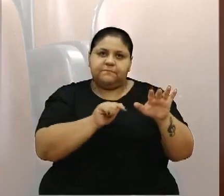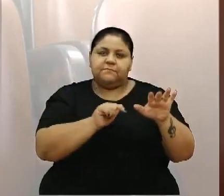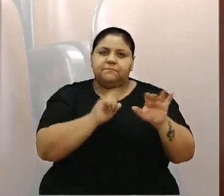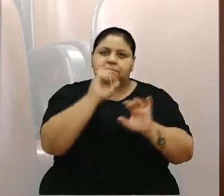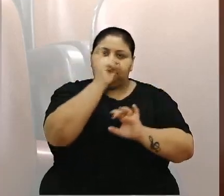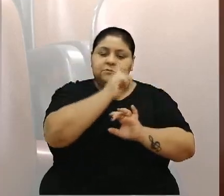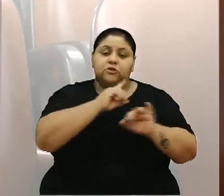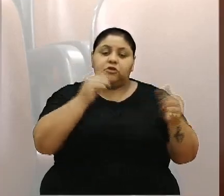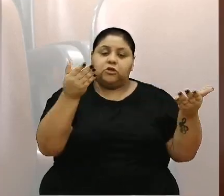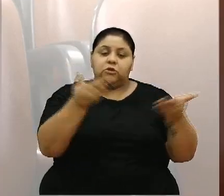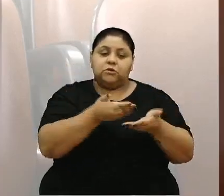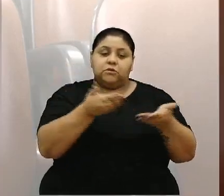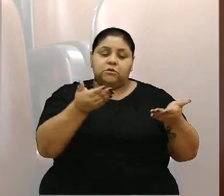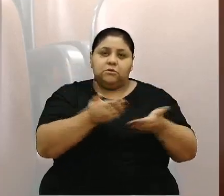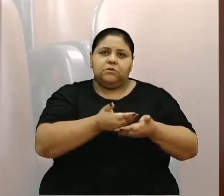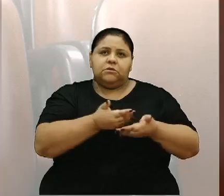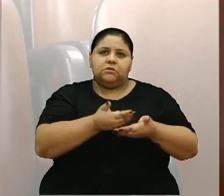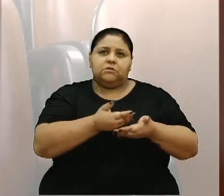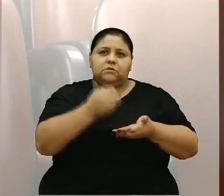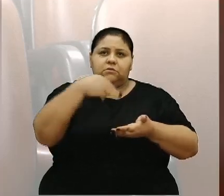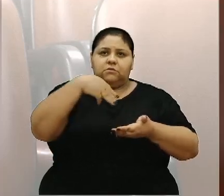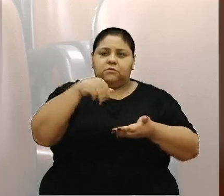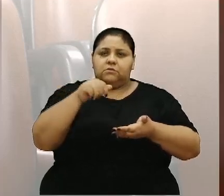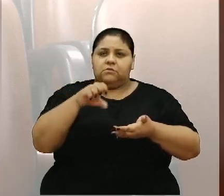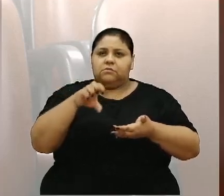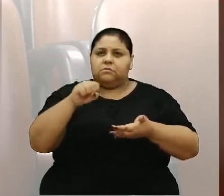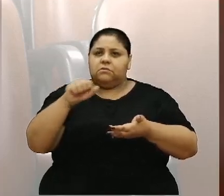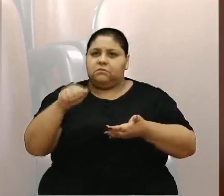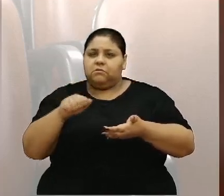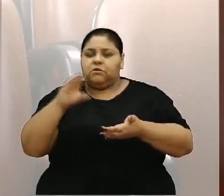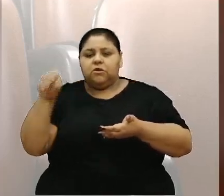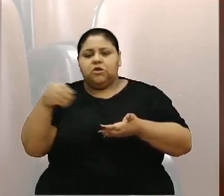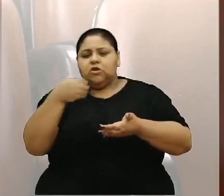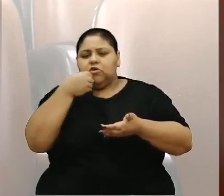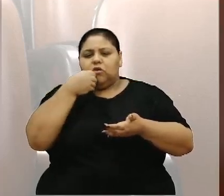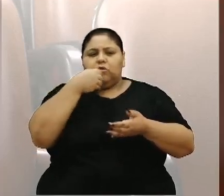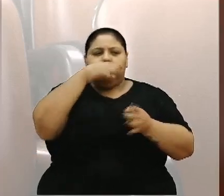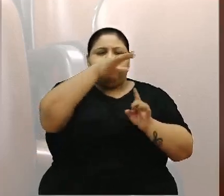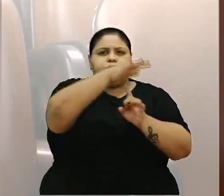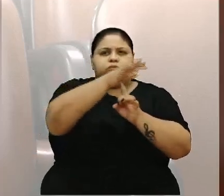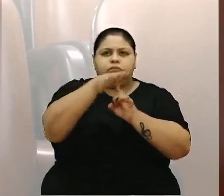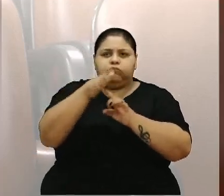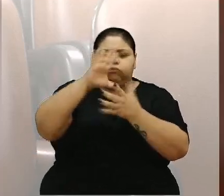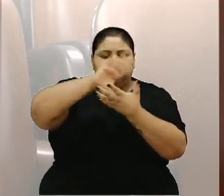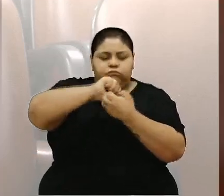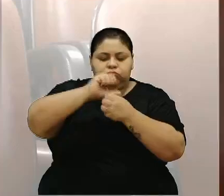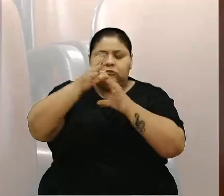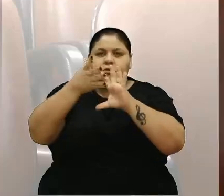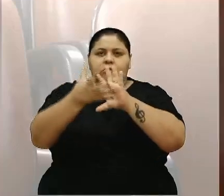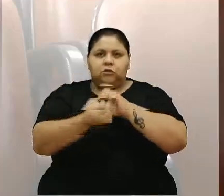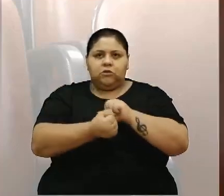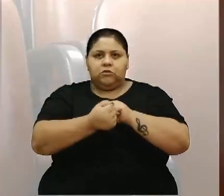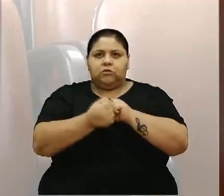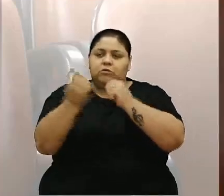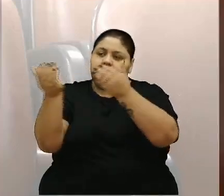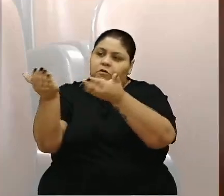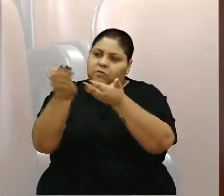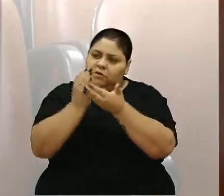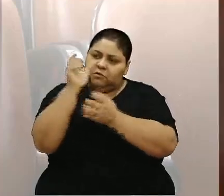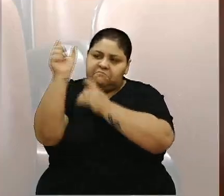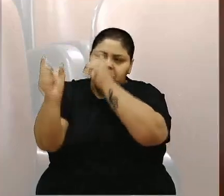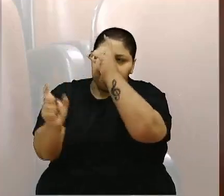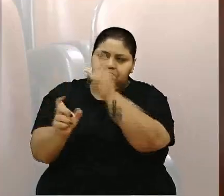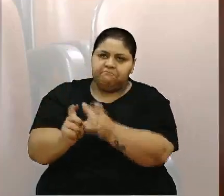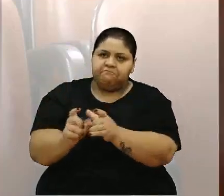domingo agora, será ali na Maesa, e com certeza vai dar uma super feira de artesanato, estaremos ali para receber aquele público